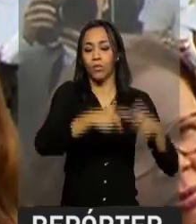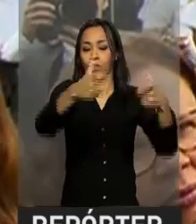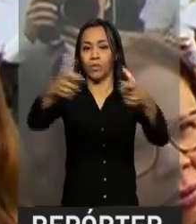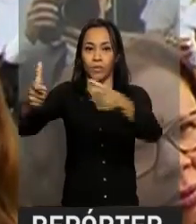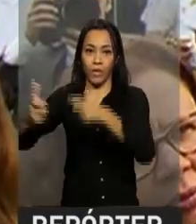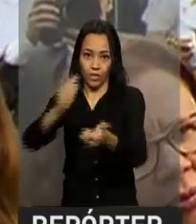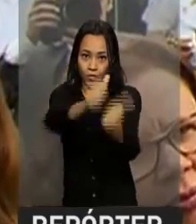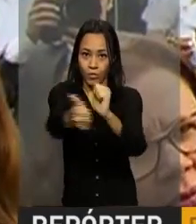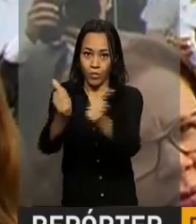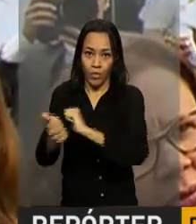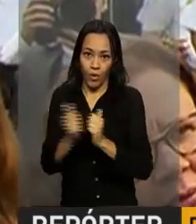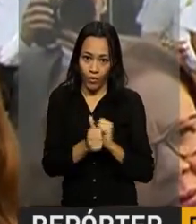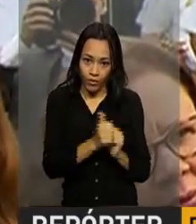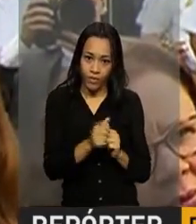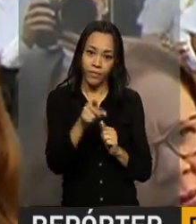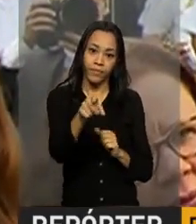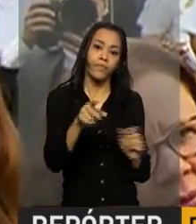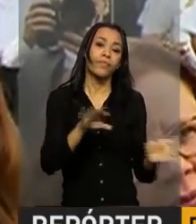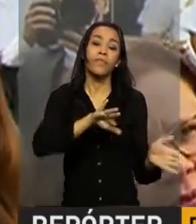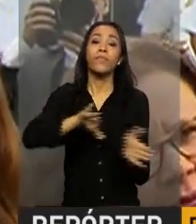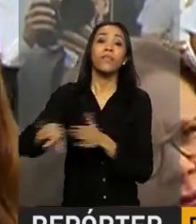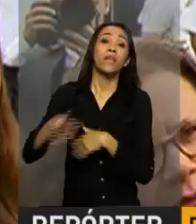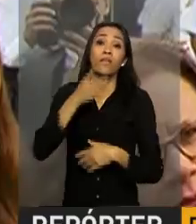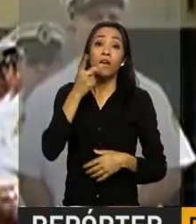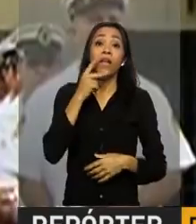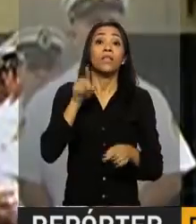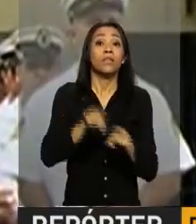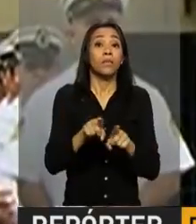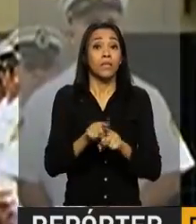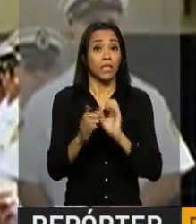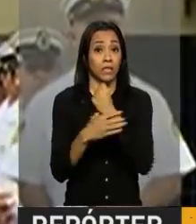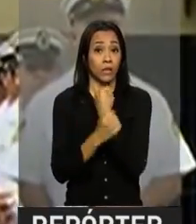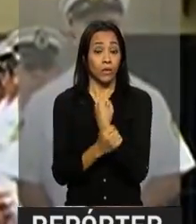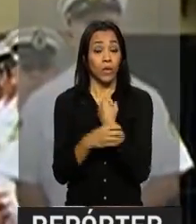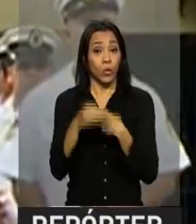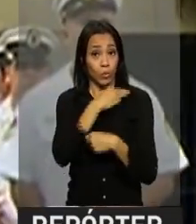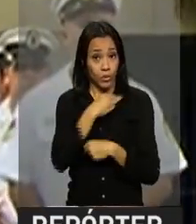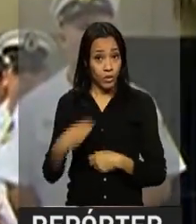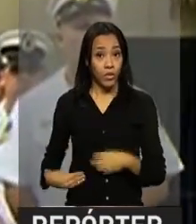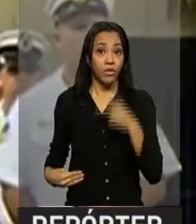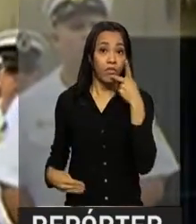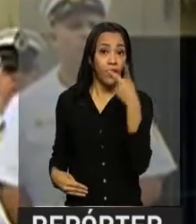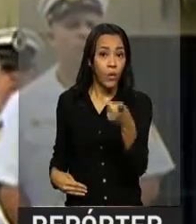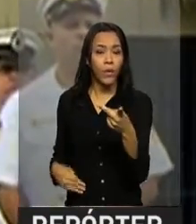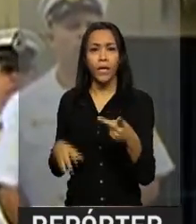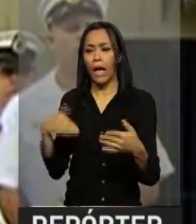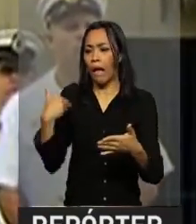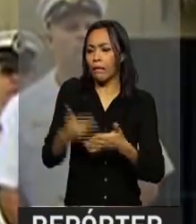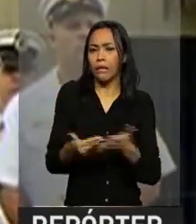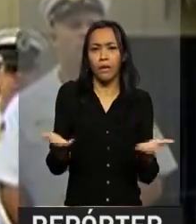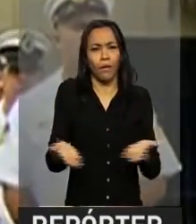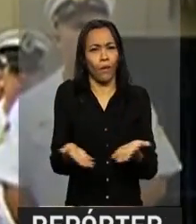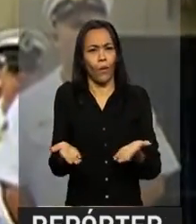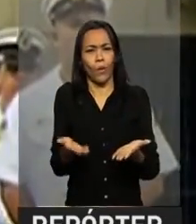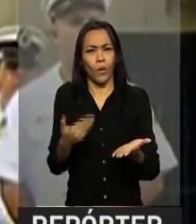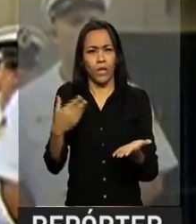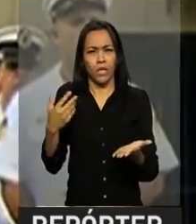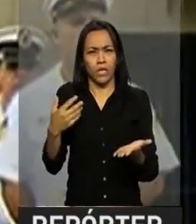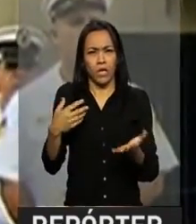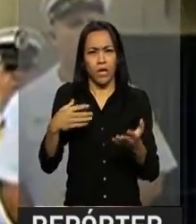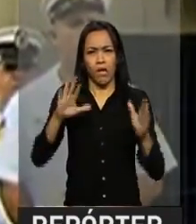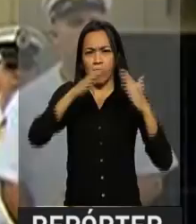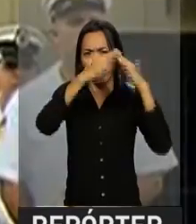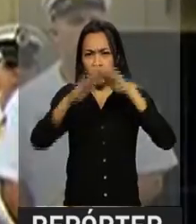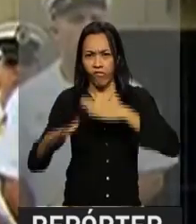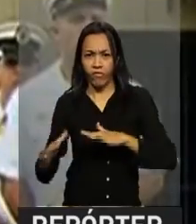Força Nacional, que inclusive fará a segurança interna dos Jogos. O ministro ainda afirmou que até agora não há previsão de ocupação de